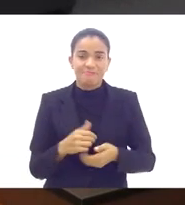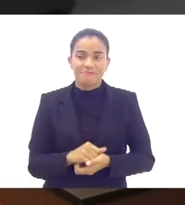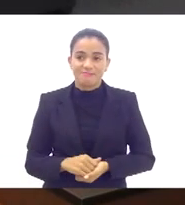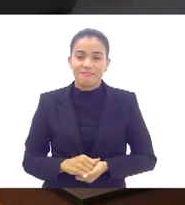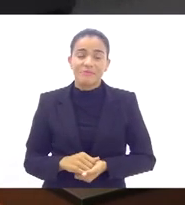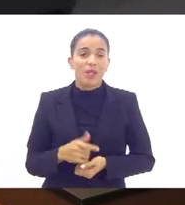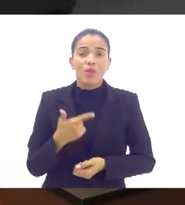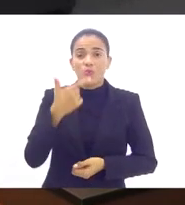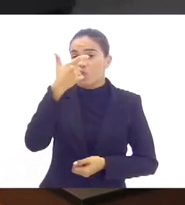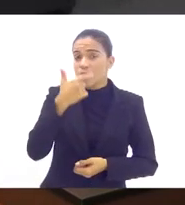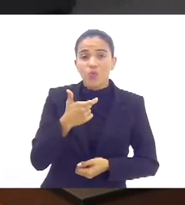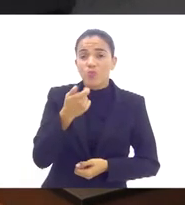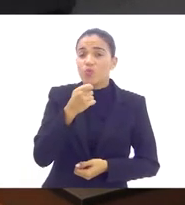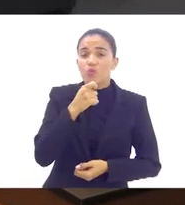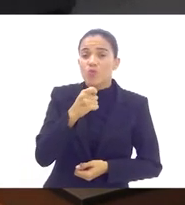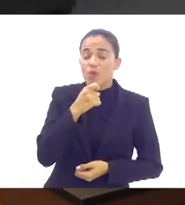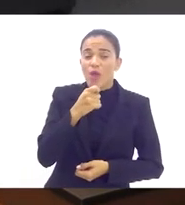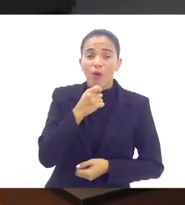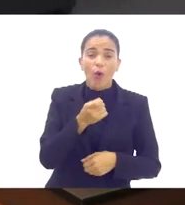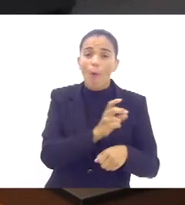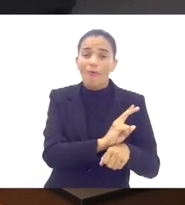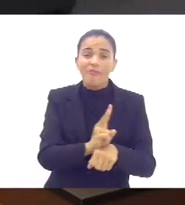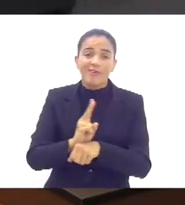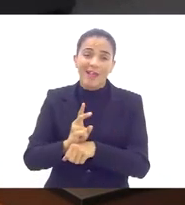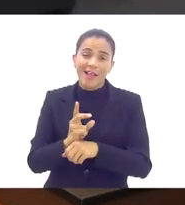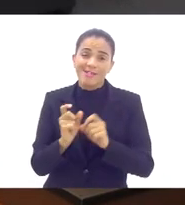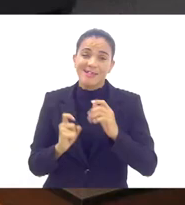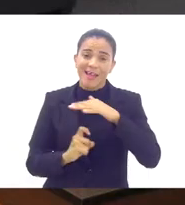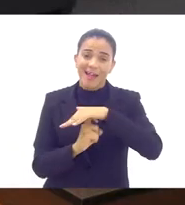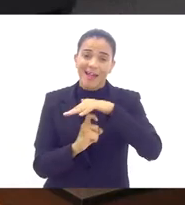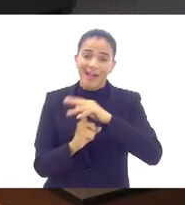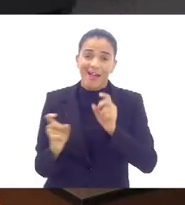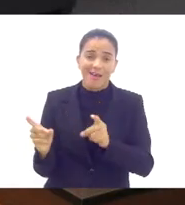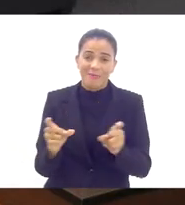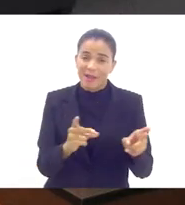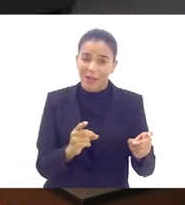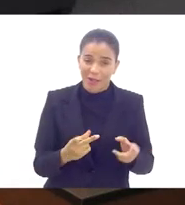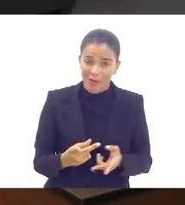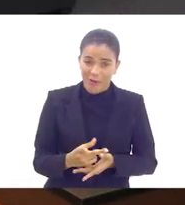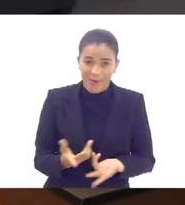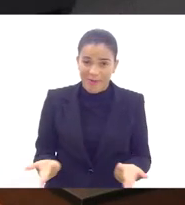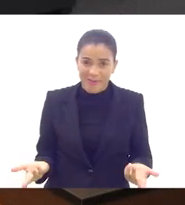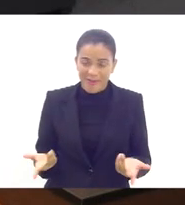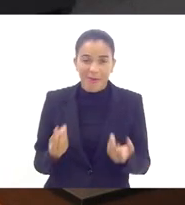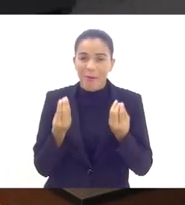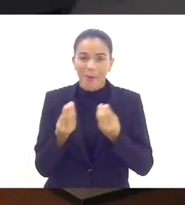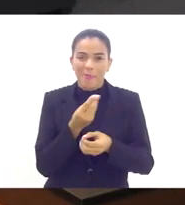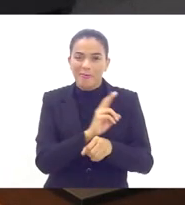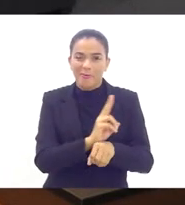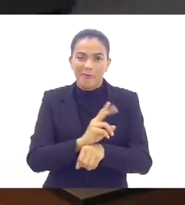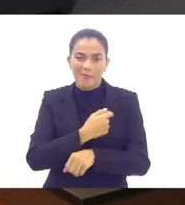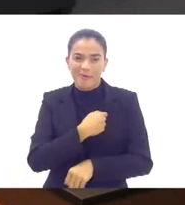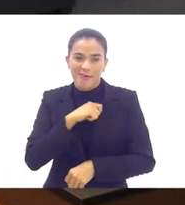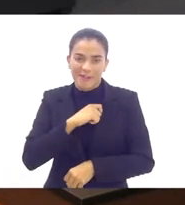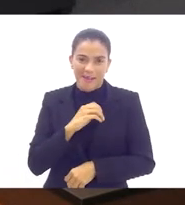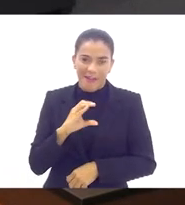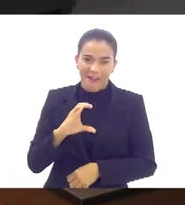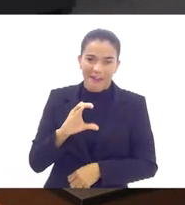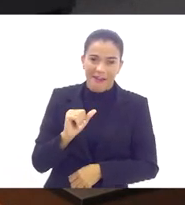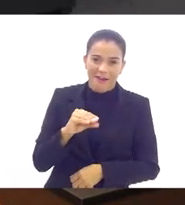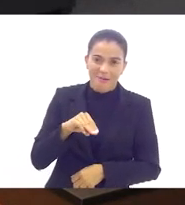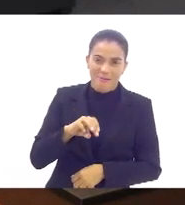Como fiscalizar camelô, é difícil, né? Para nós também. Né? Vai fiscalizar o camelô, não tem nem como.